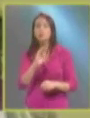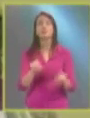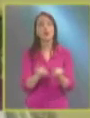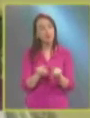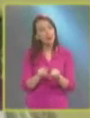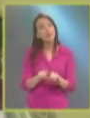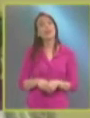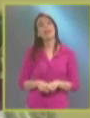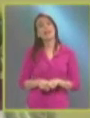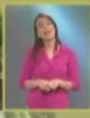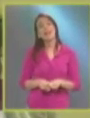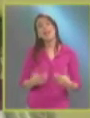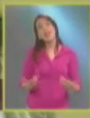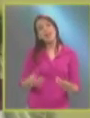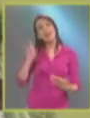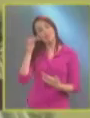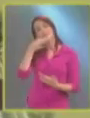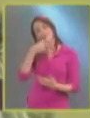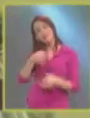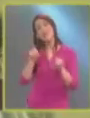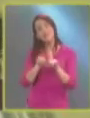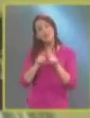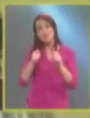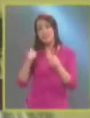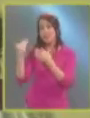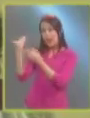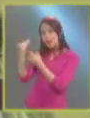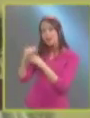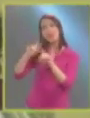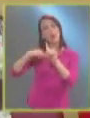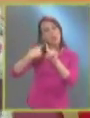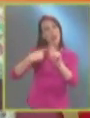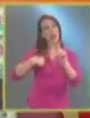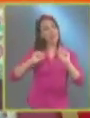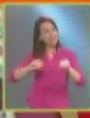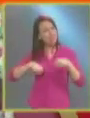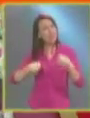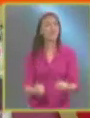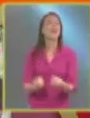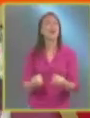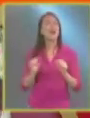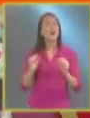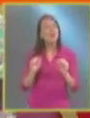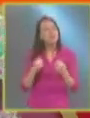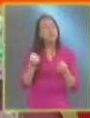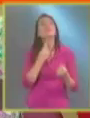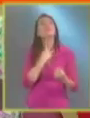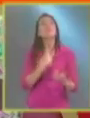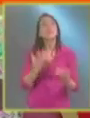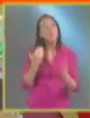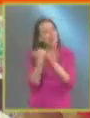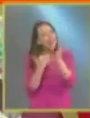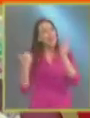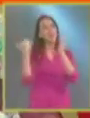E eu acho que, além da ajuda, a gente tem que ter muita garra, né? Como você é querer... Ô, gente, é querer dobrado, né, gente? Que vocês falaram,